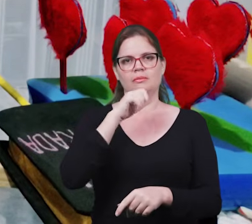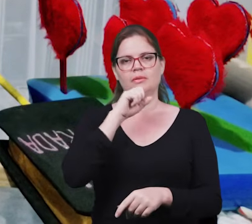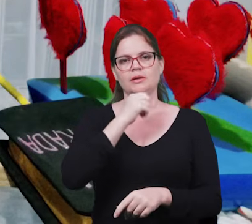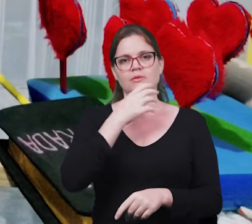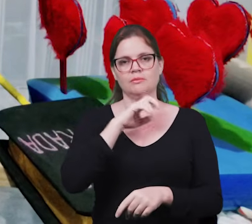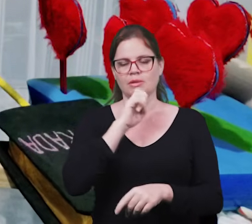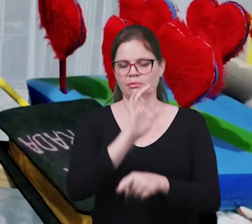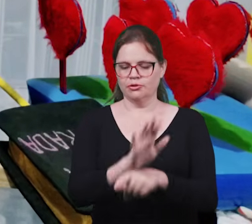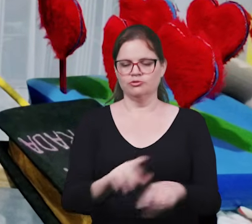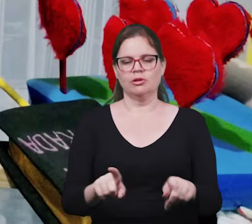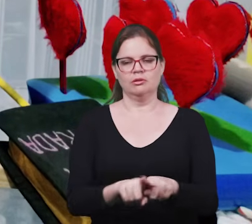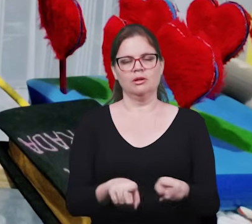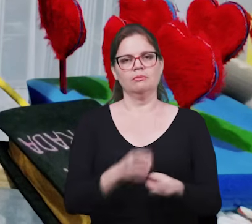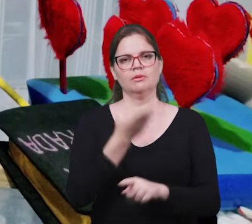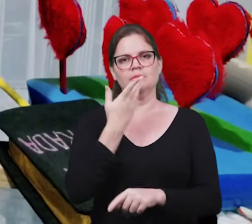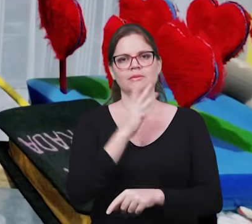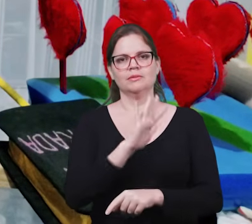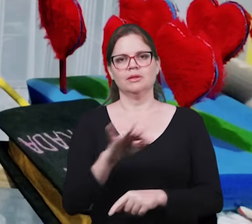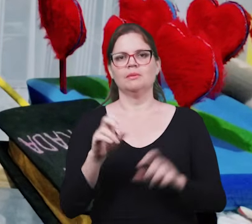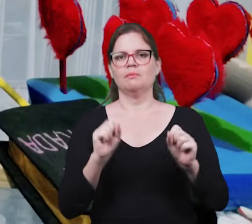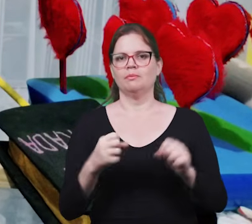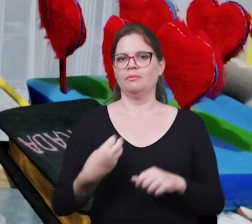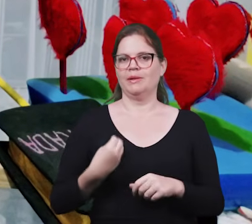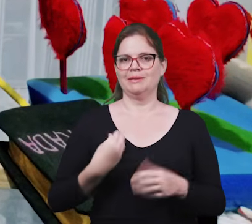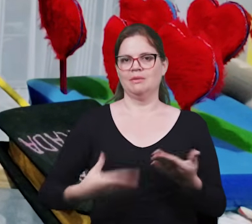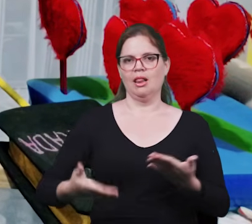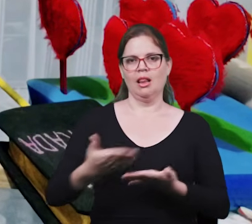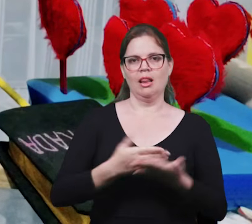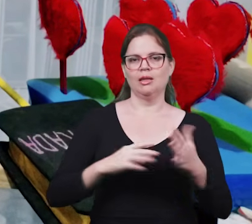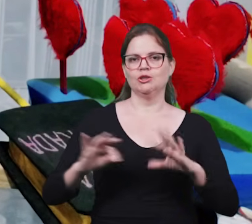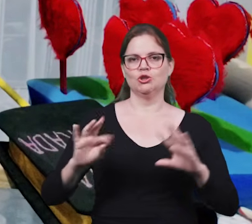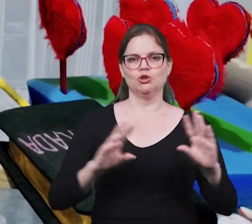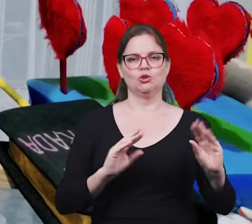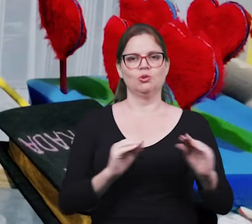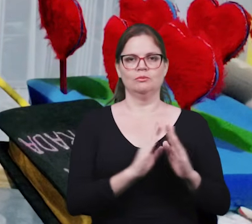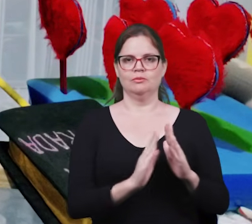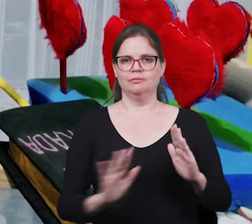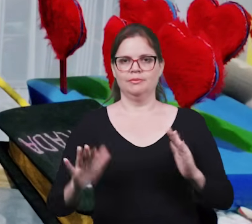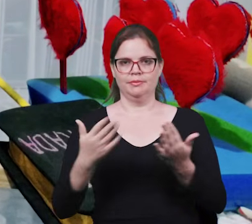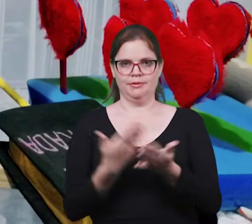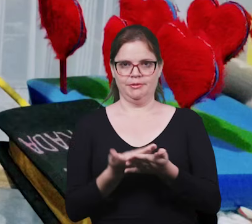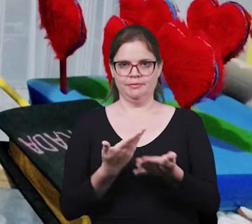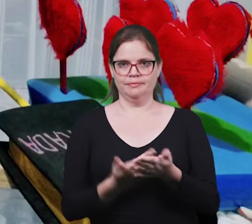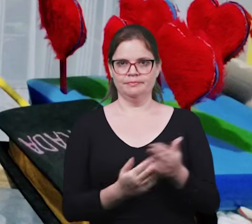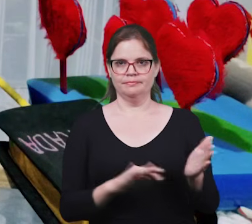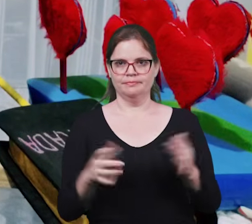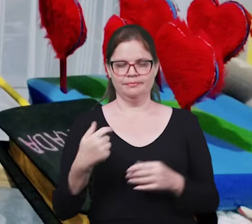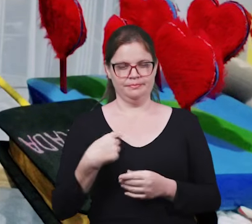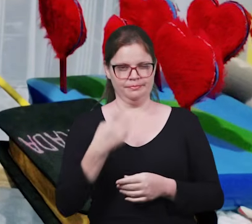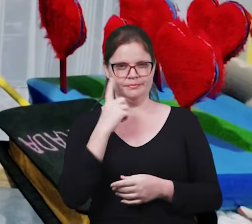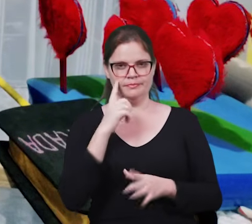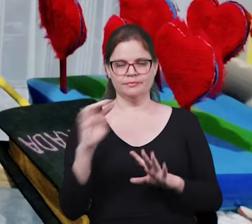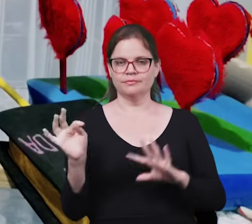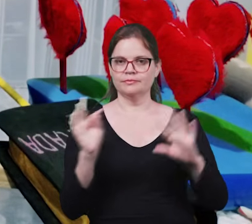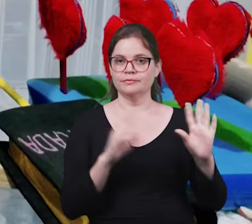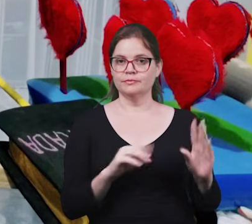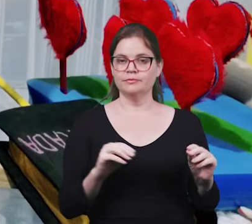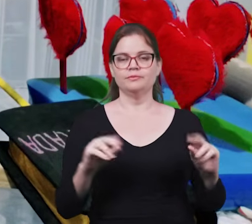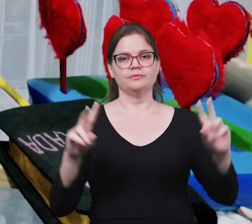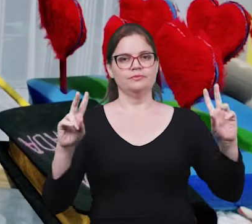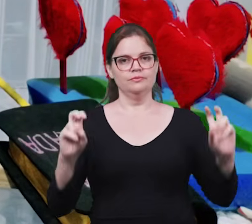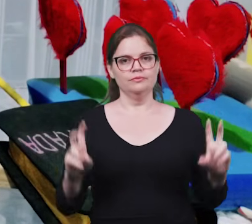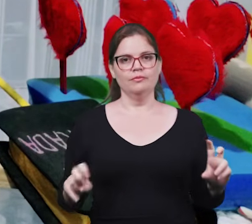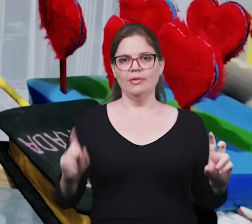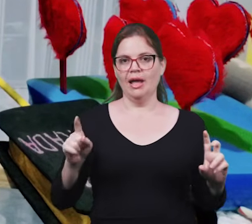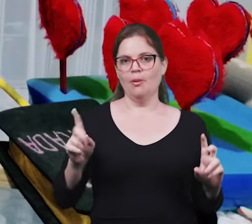a atividade. É para que a criança possa participar de todas as etapas da aula. Os irmãos perceberam que o assunto para todas as classes é o mesmo,